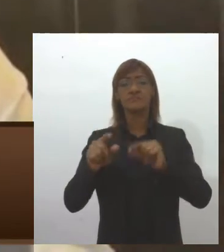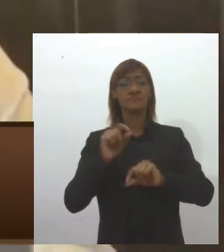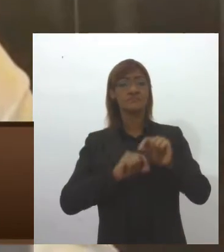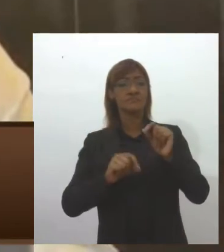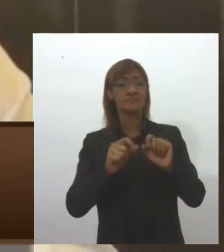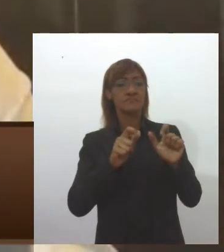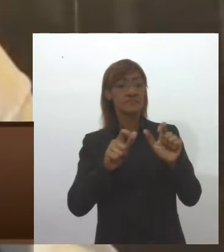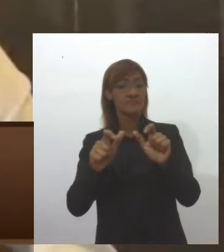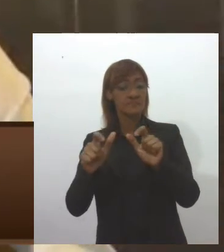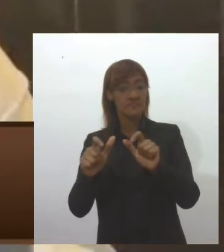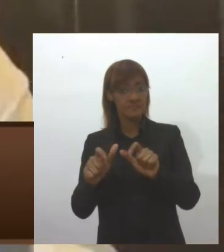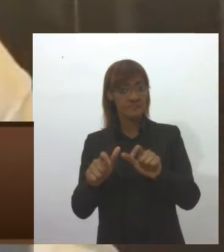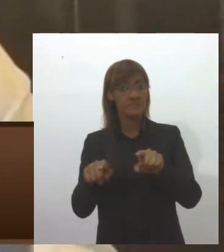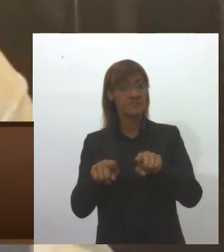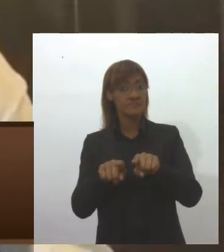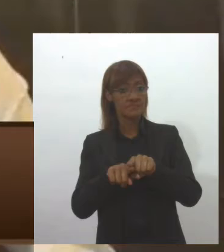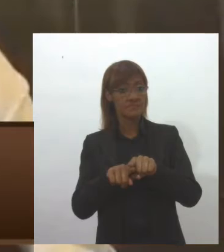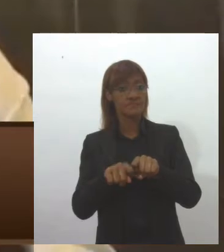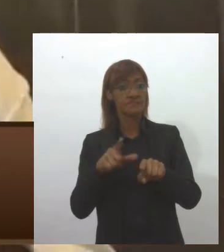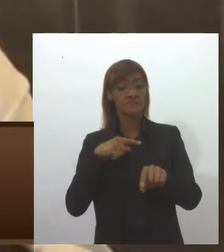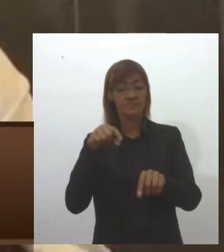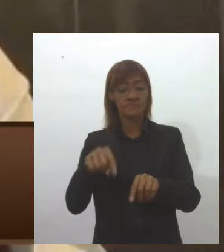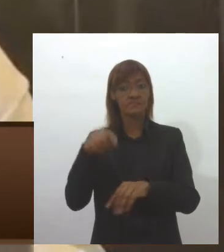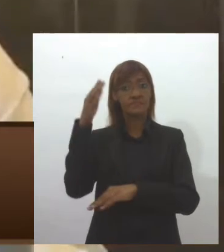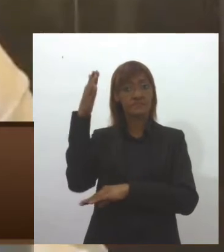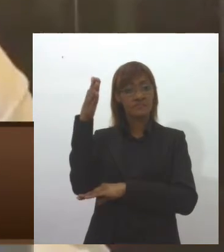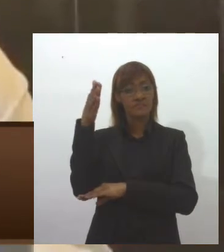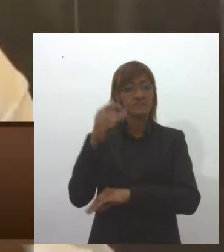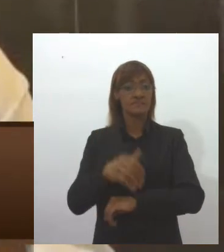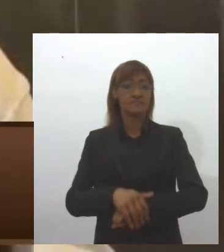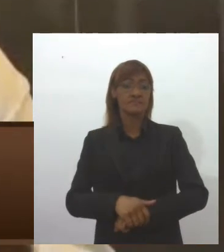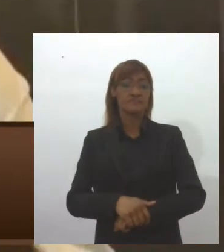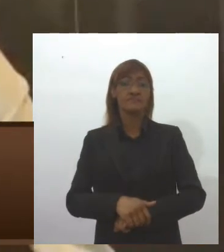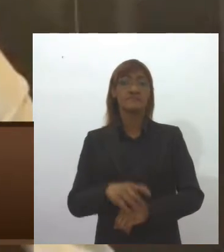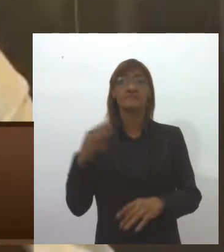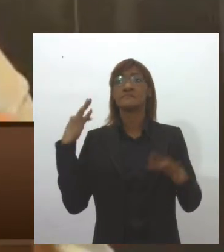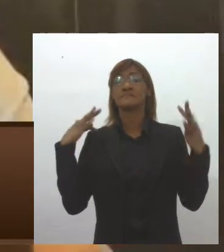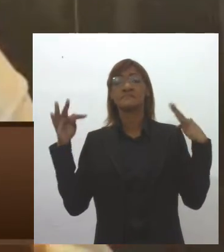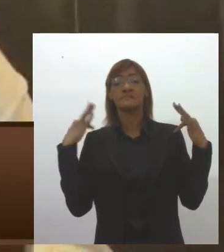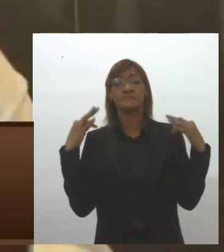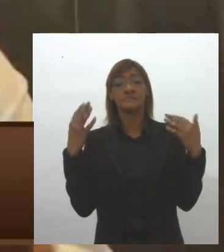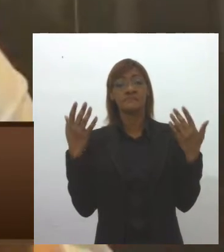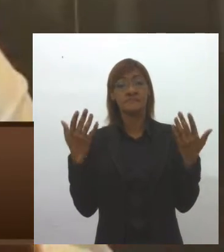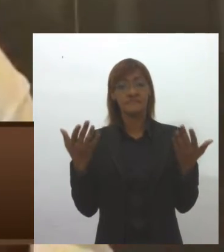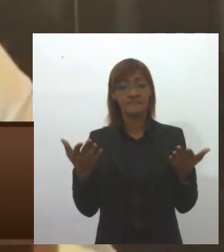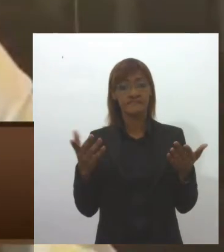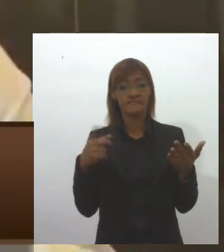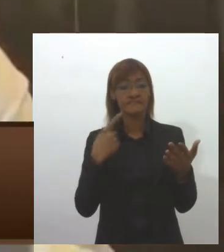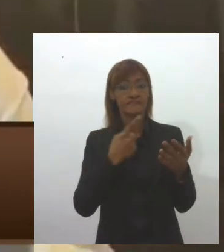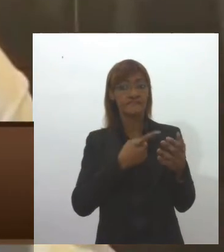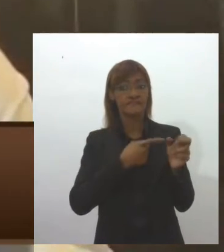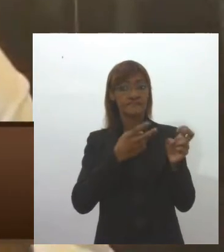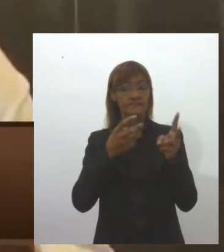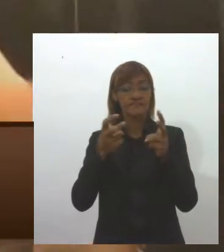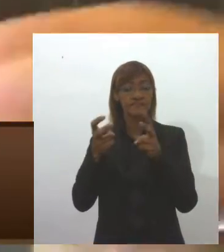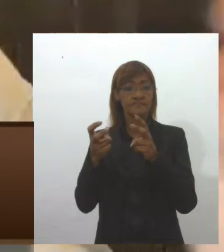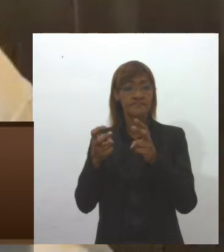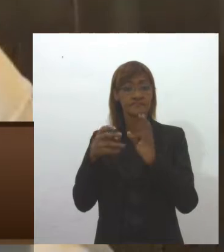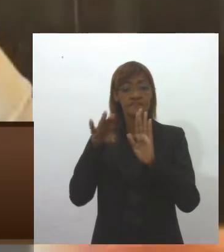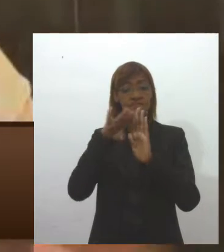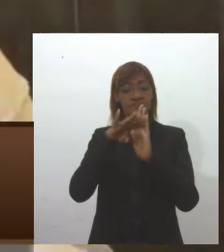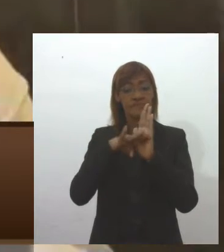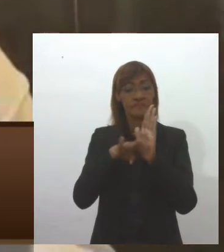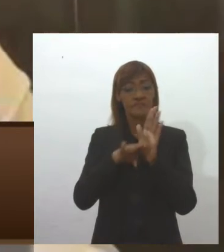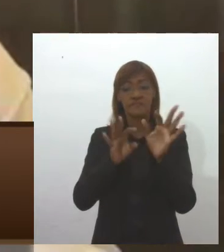eventos também, movimenta muitos hotéis, movimenta muito o turismo. Então, a gente está vendo as pessoas começarem a planejar, a